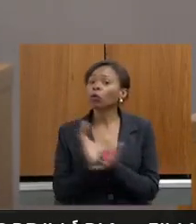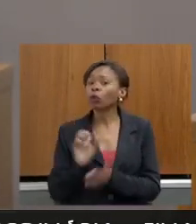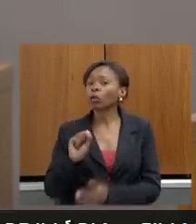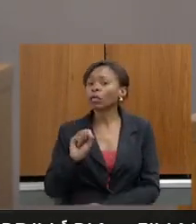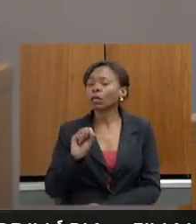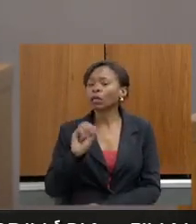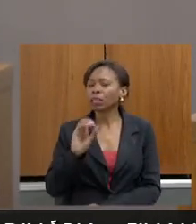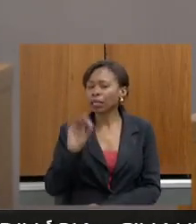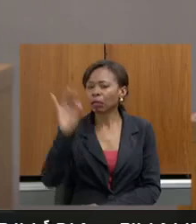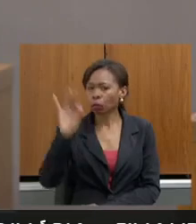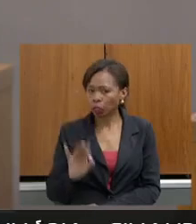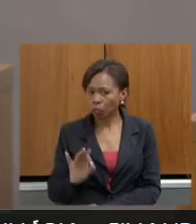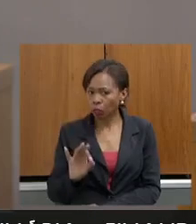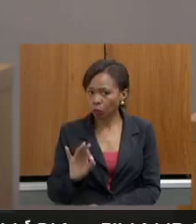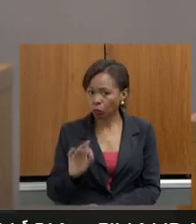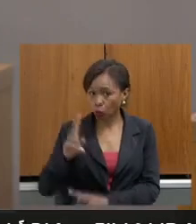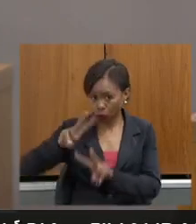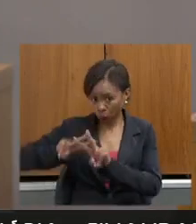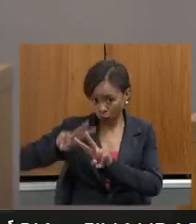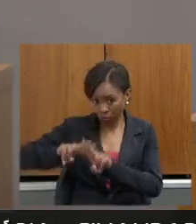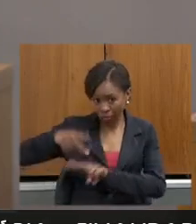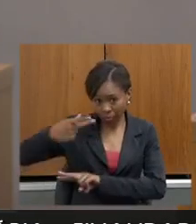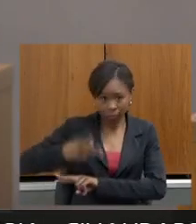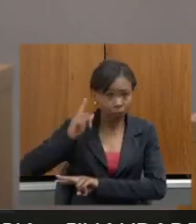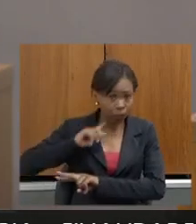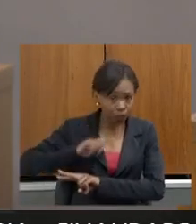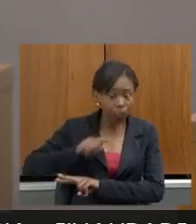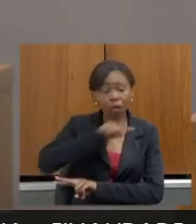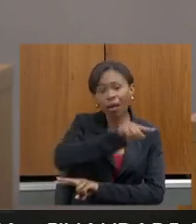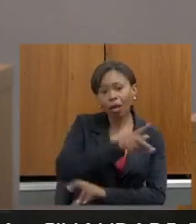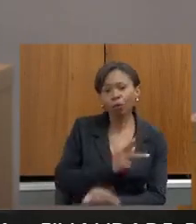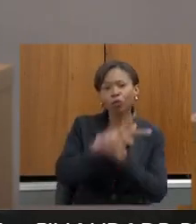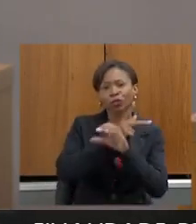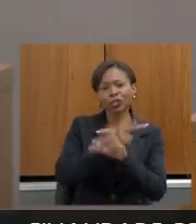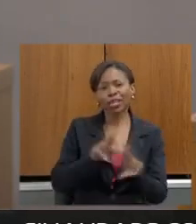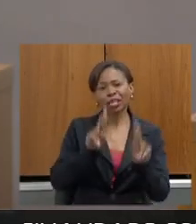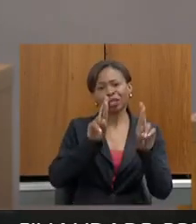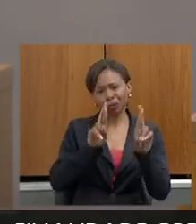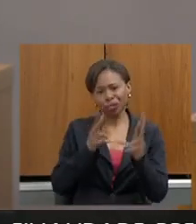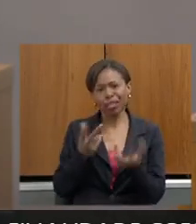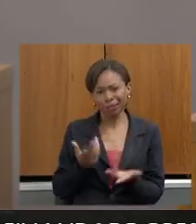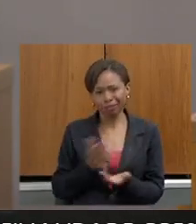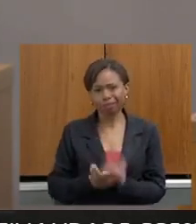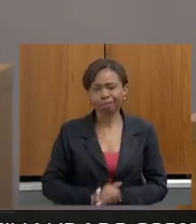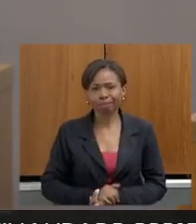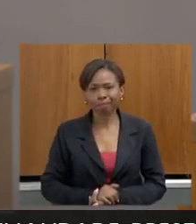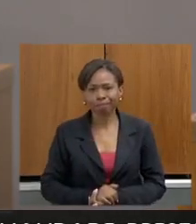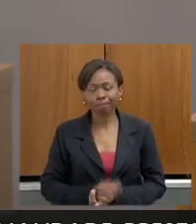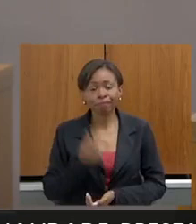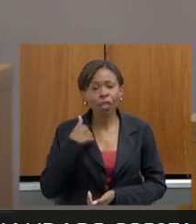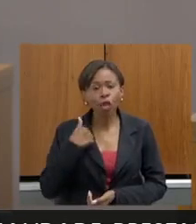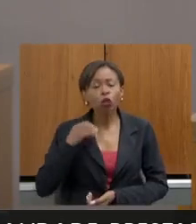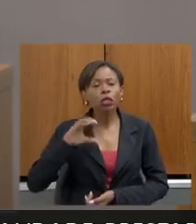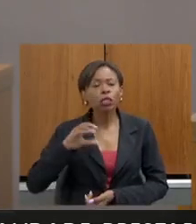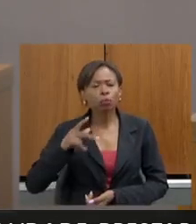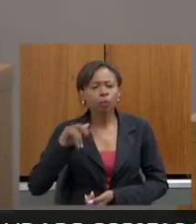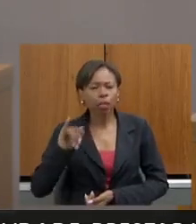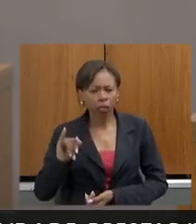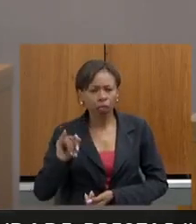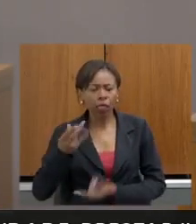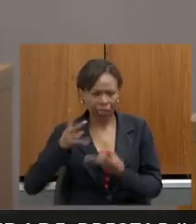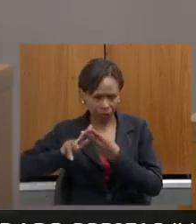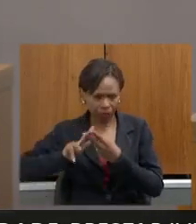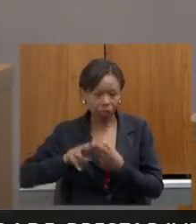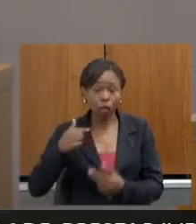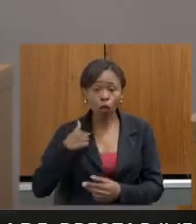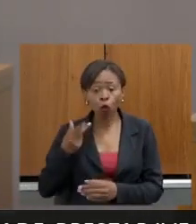presos de Minas Gerais eram cuidados pela Polícia Civil Eu Me Lembro presidindo uma CPI carcerária eu